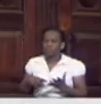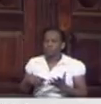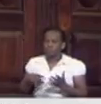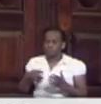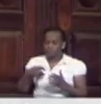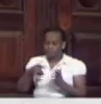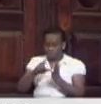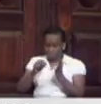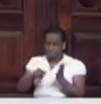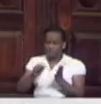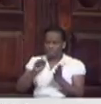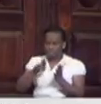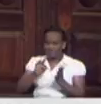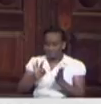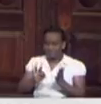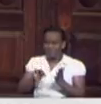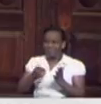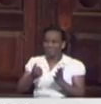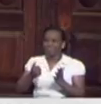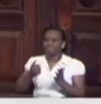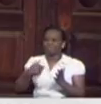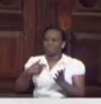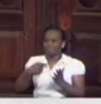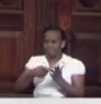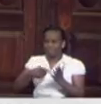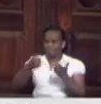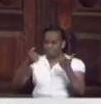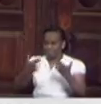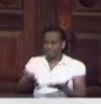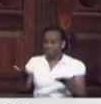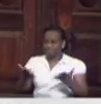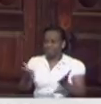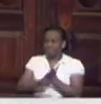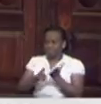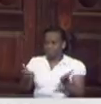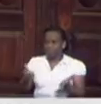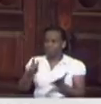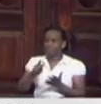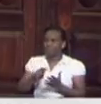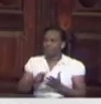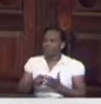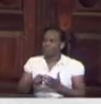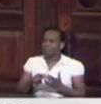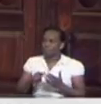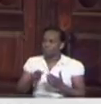o artigo a que Vossa Excelência fez referência